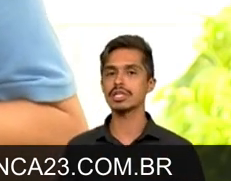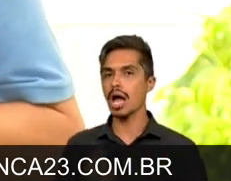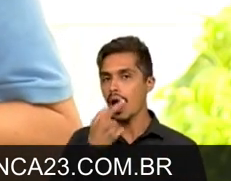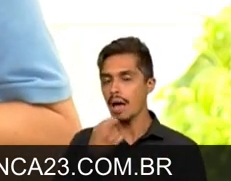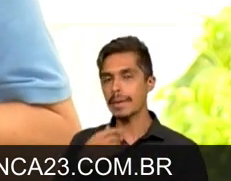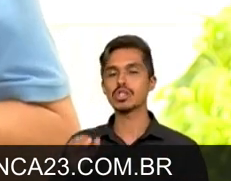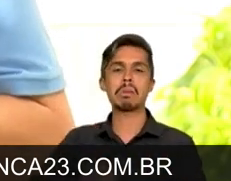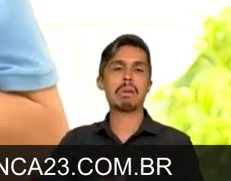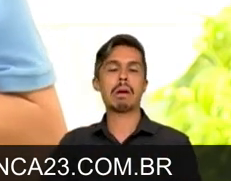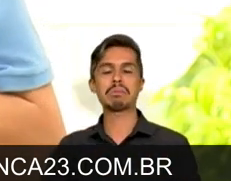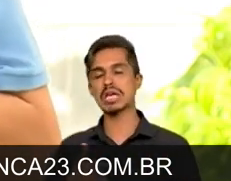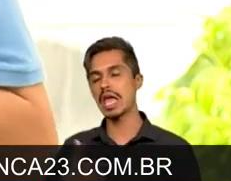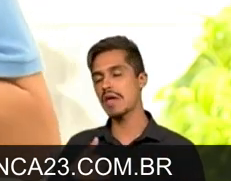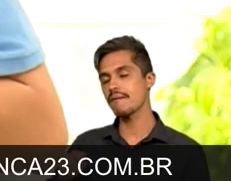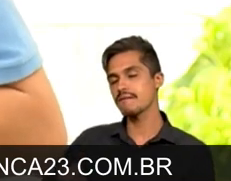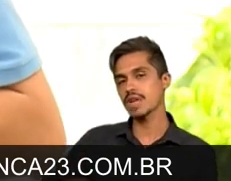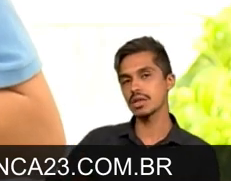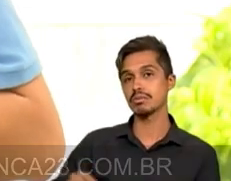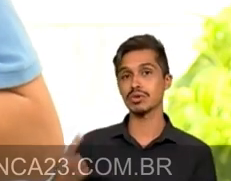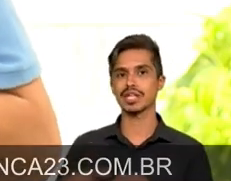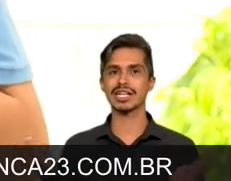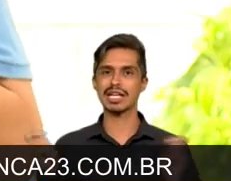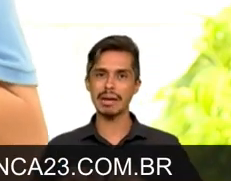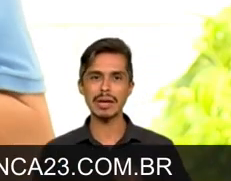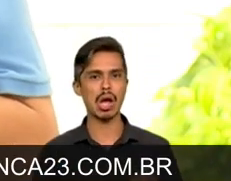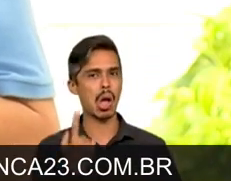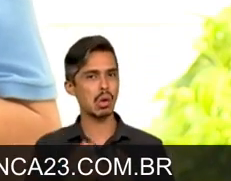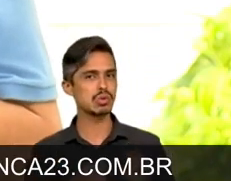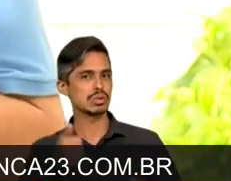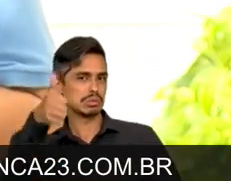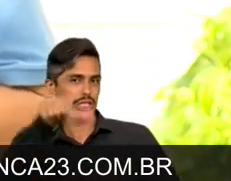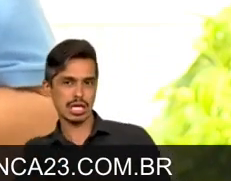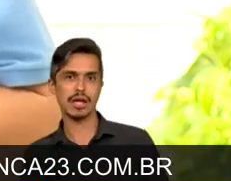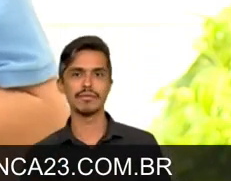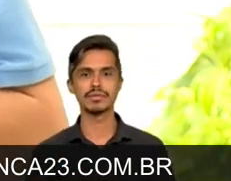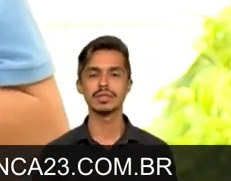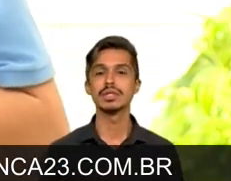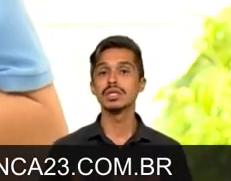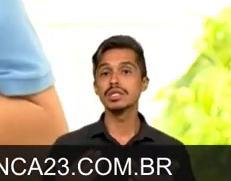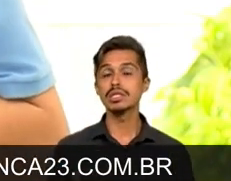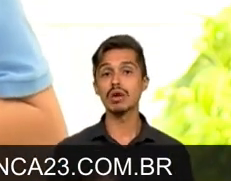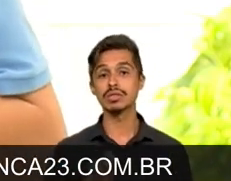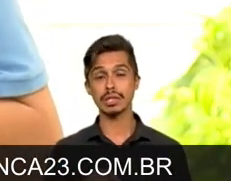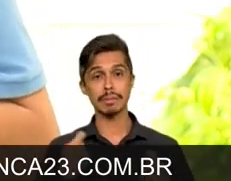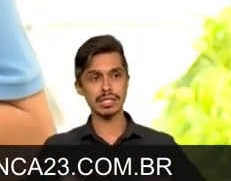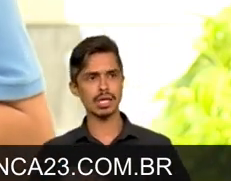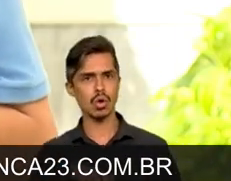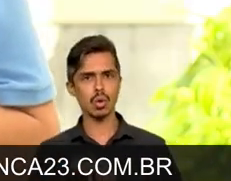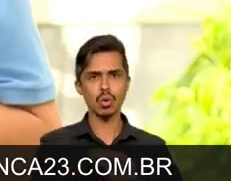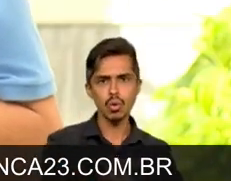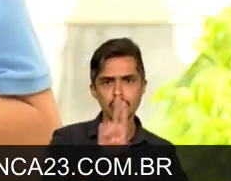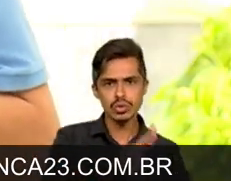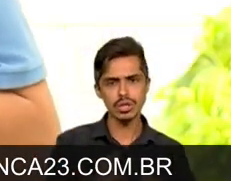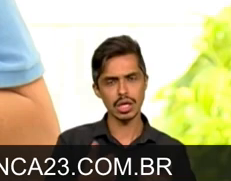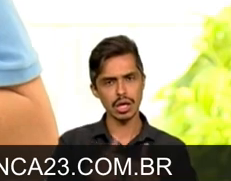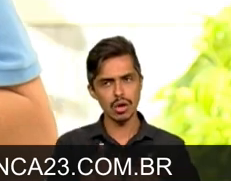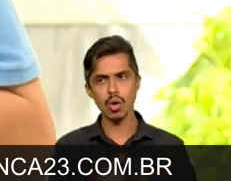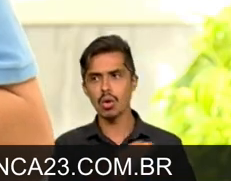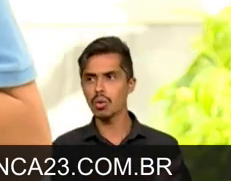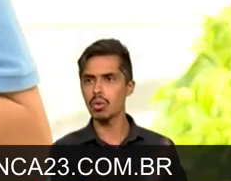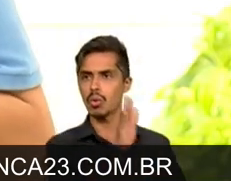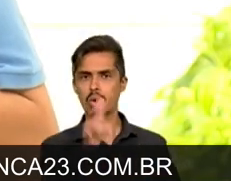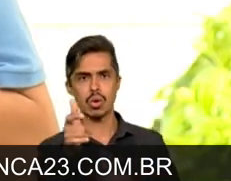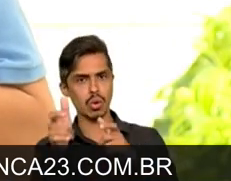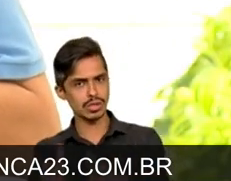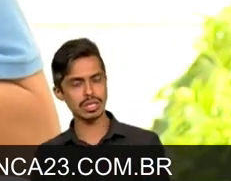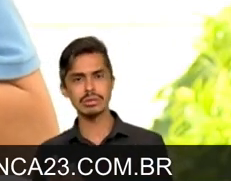alguns casos pode agravar o quadro clínico. E caso precise se deslocar através do transporte público para um outro lugar